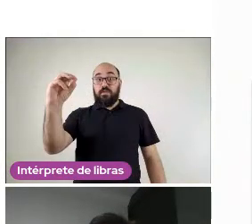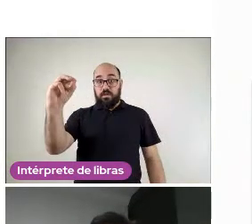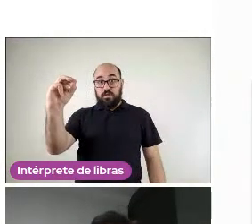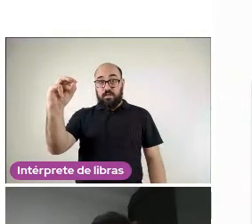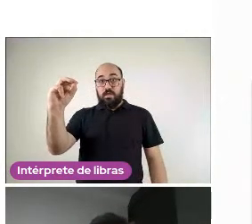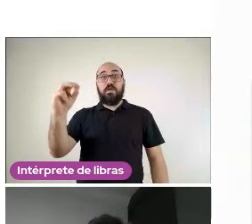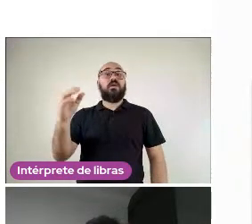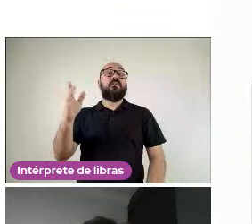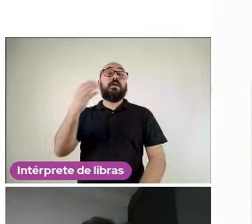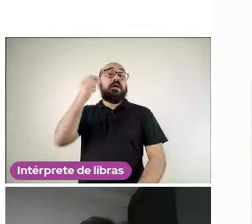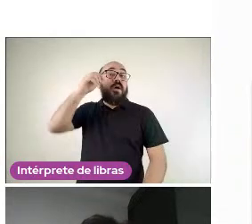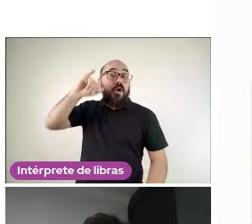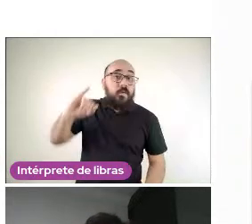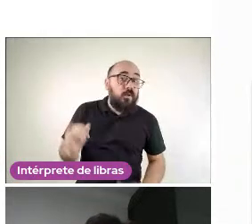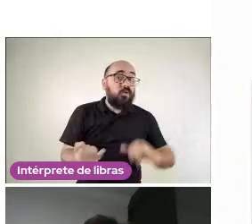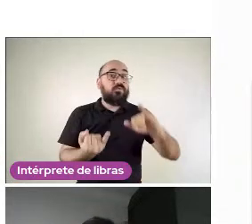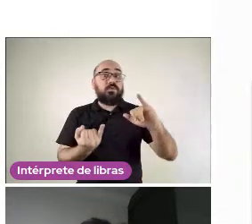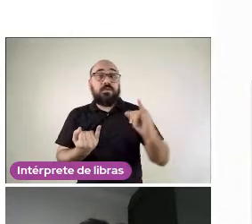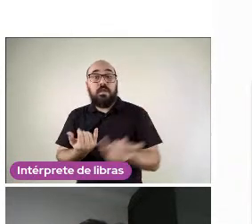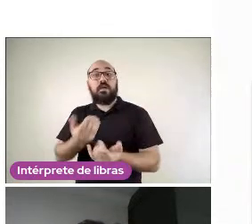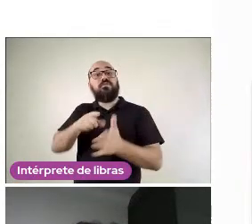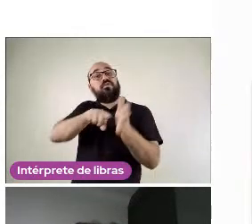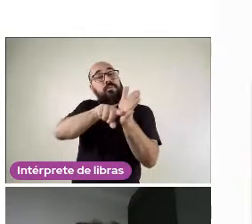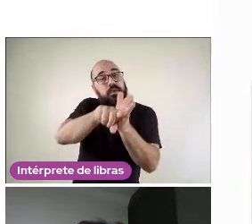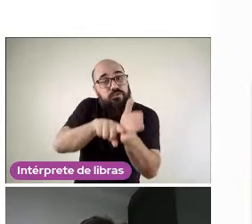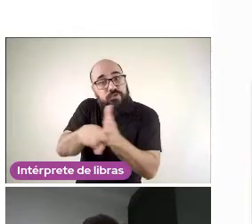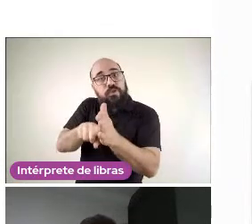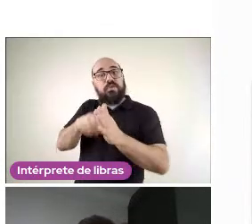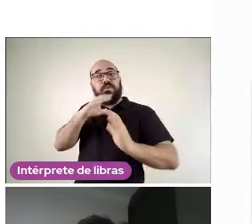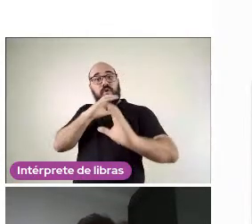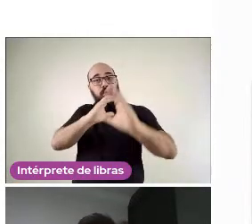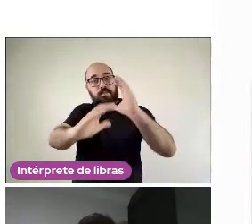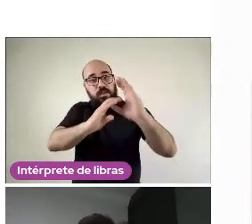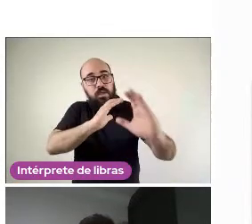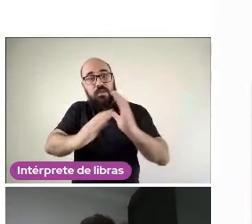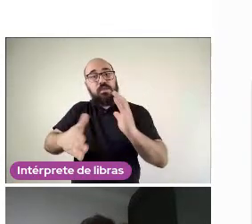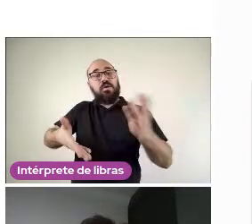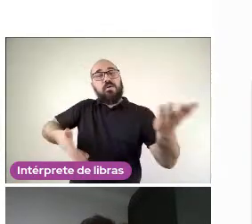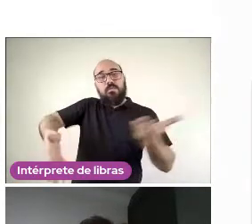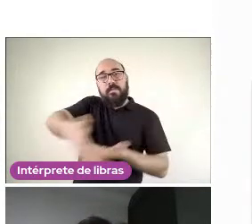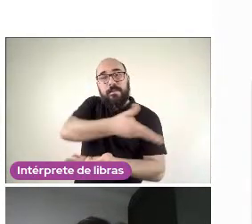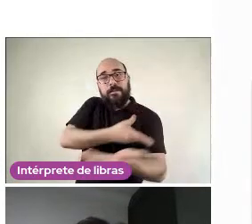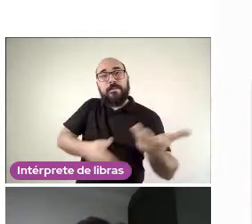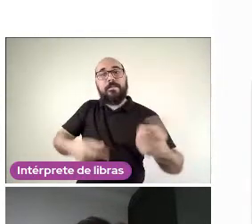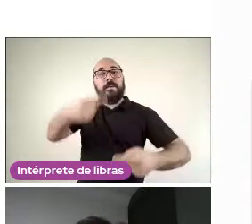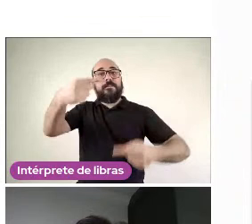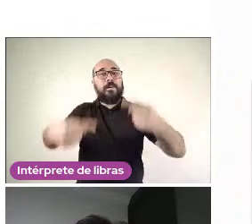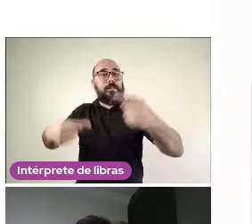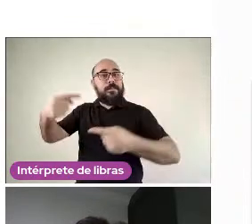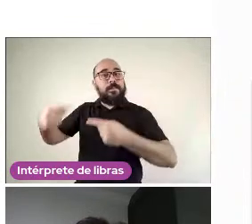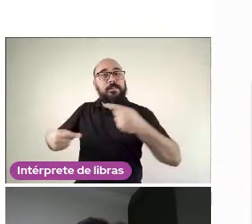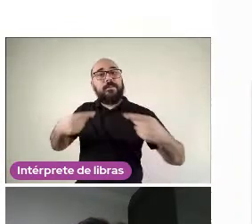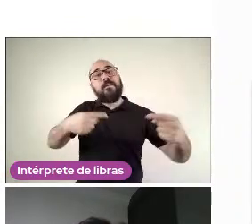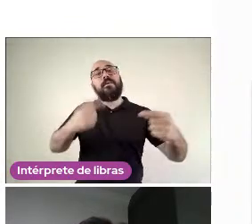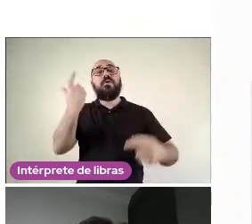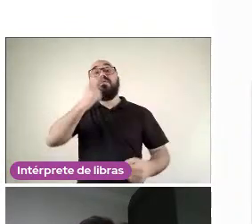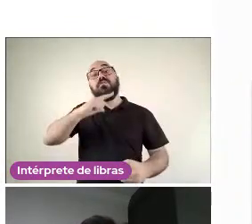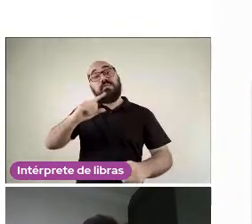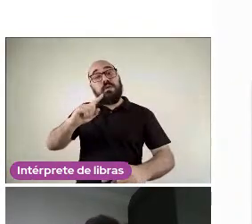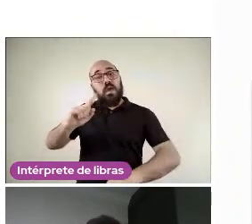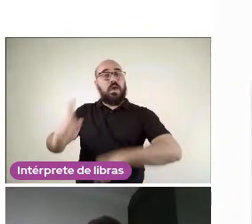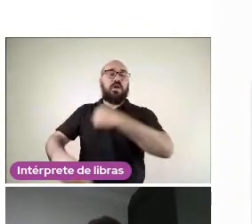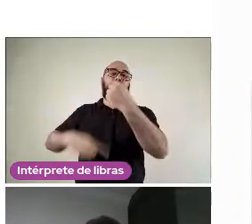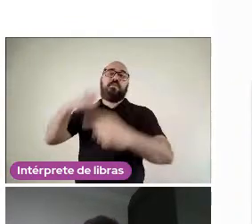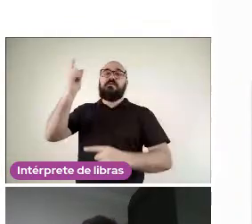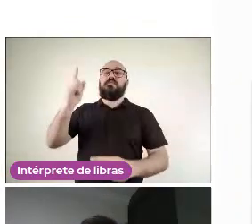de comunicação, de pesquisa, de ações práticas para avançar no ODS 14, vindo embaixo d'água,